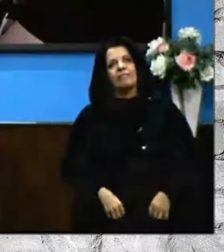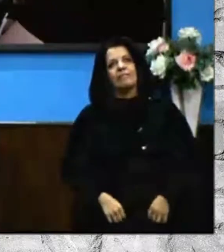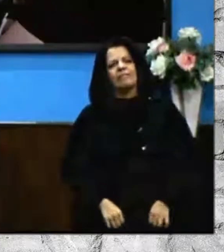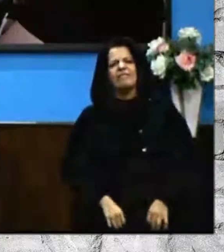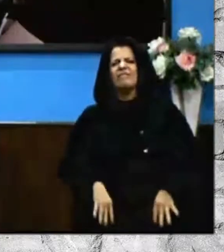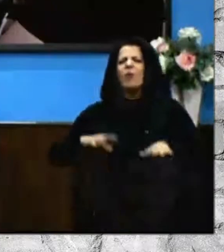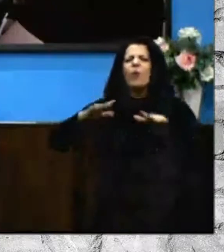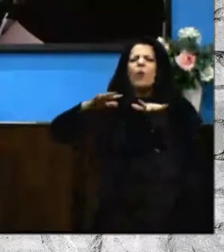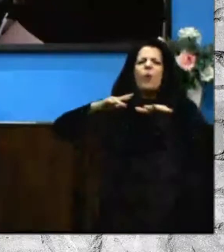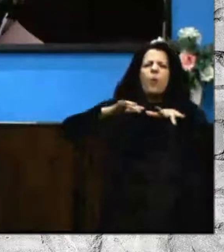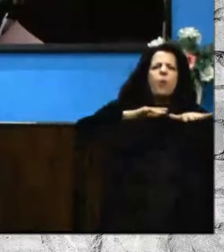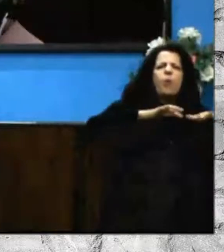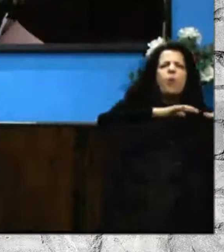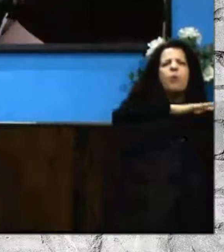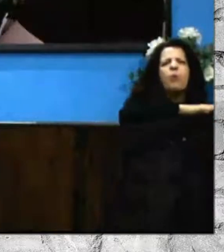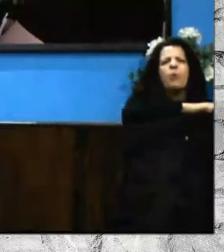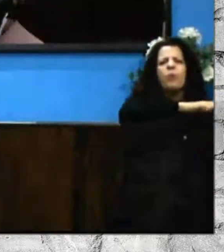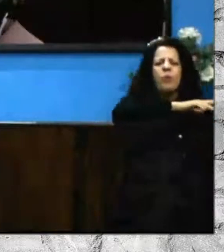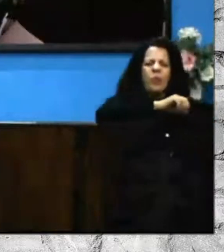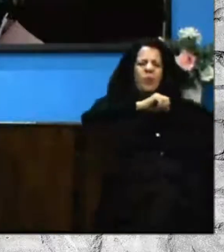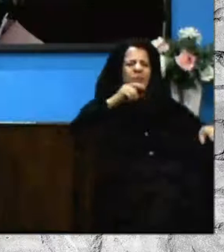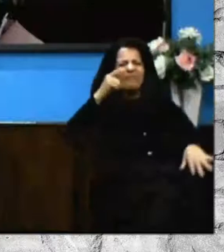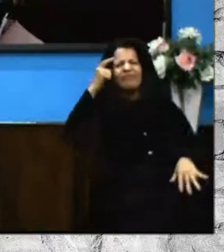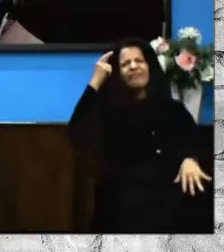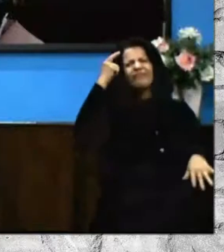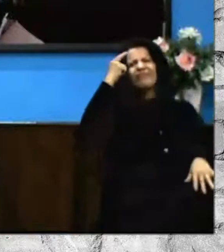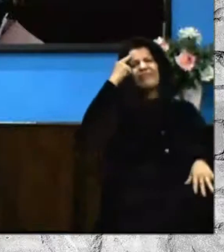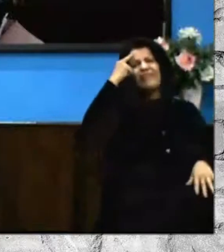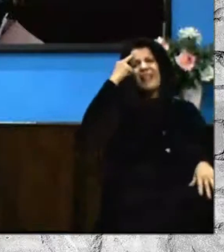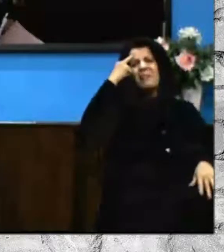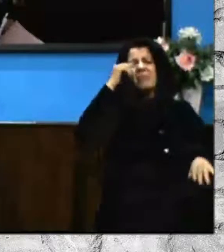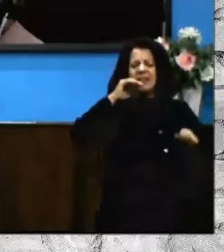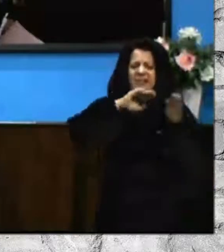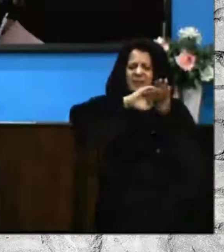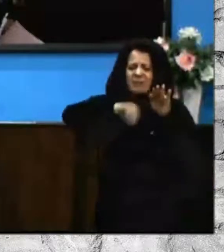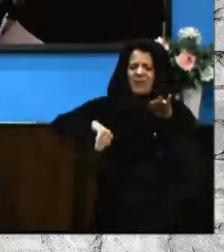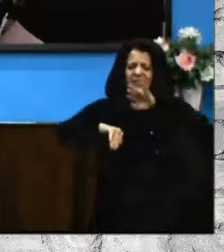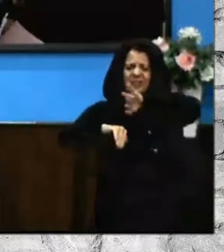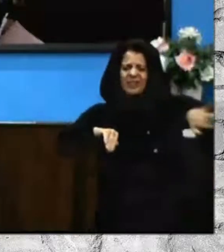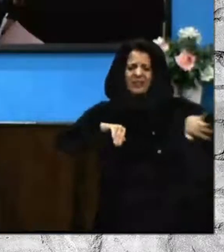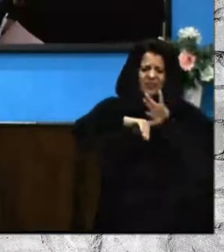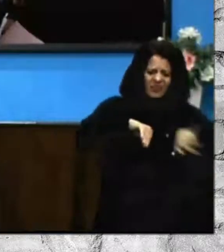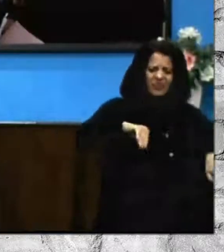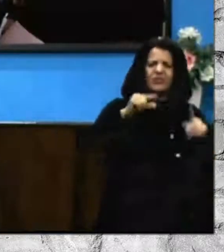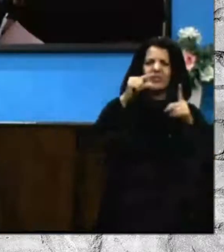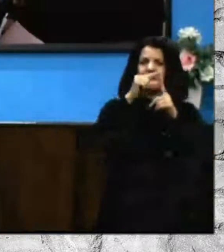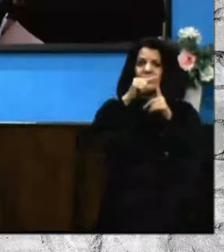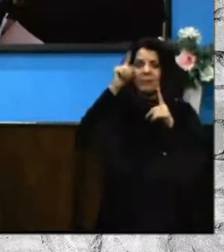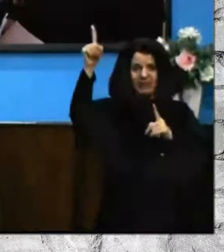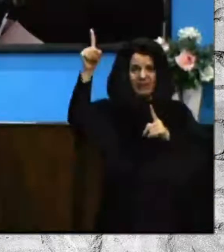Muitas pessoas acabam retirando, queridos irmãos, passagens completamente fora do seu contexto, como por